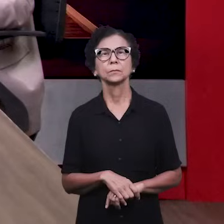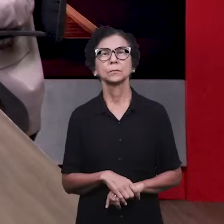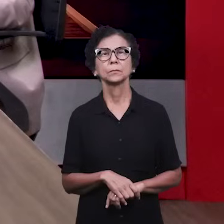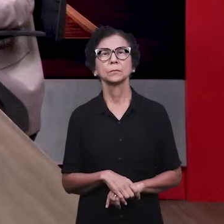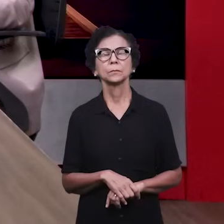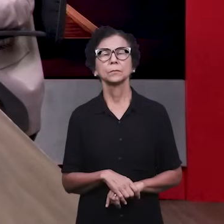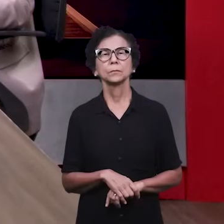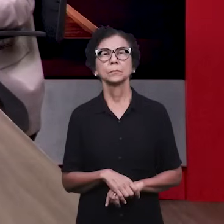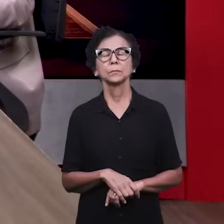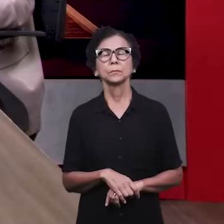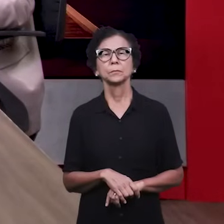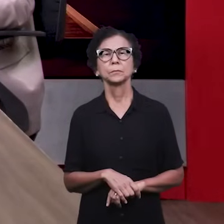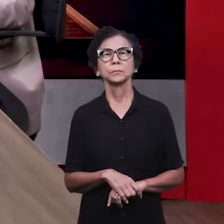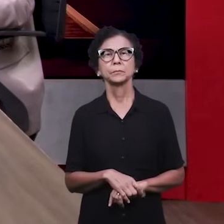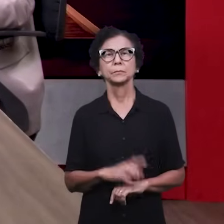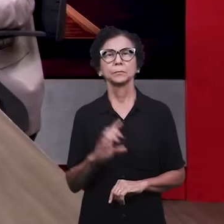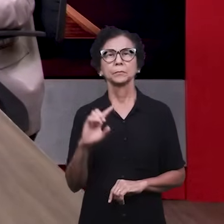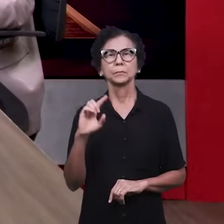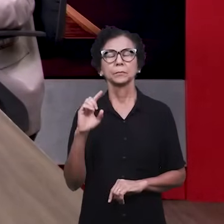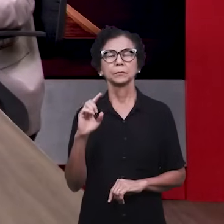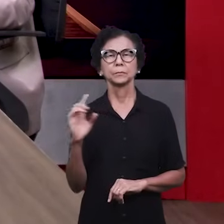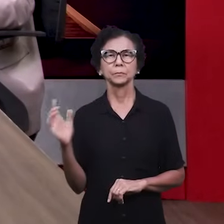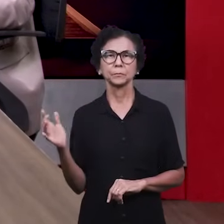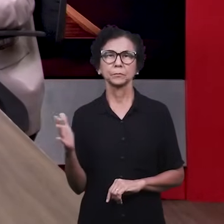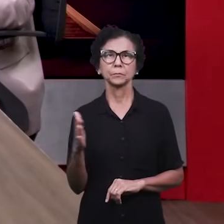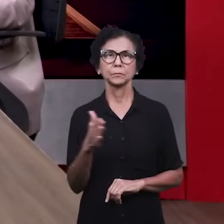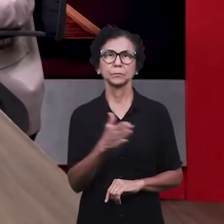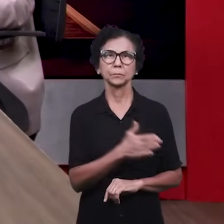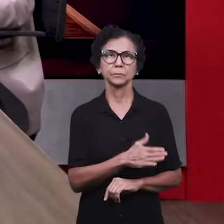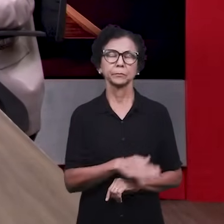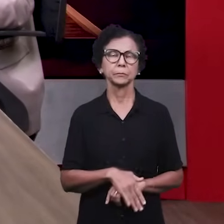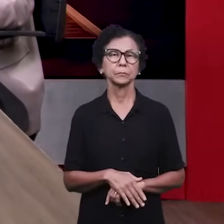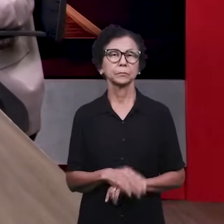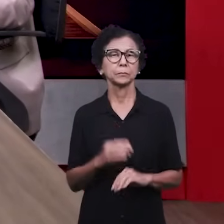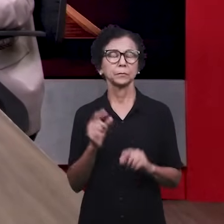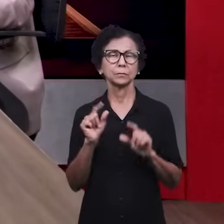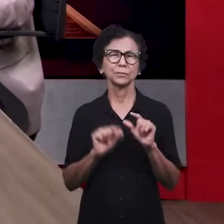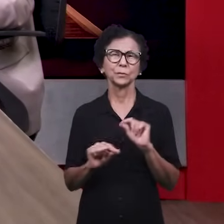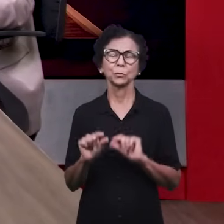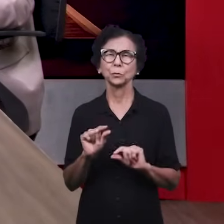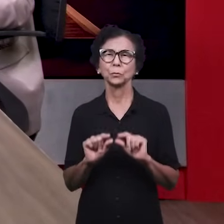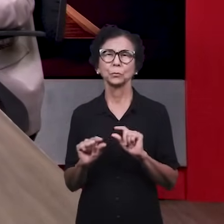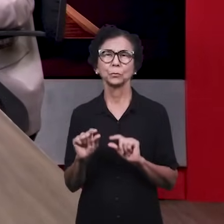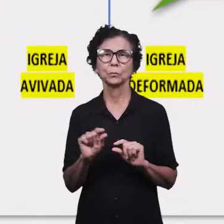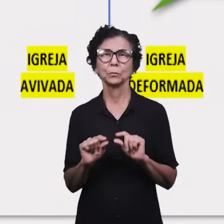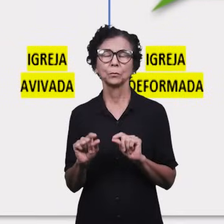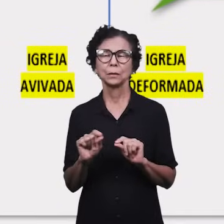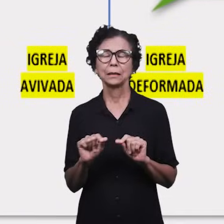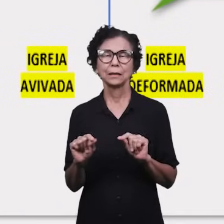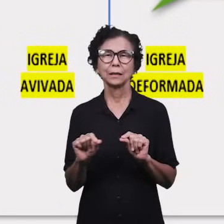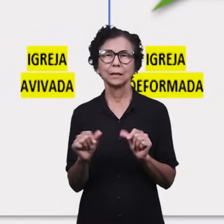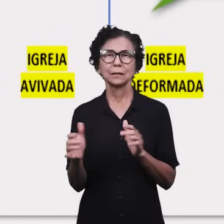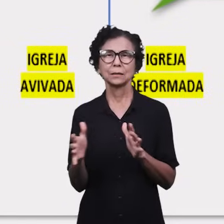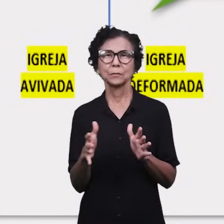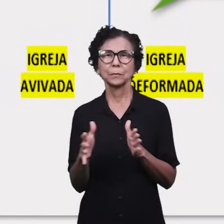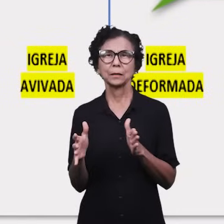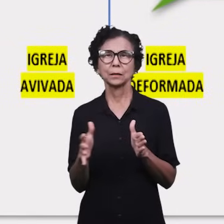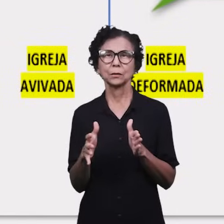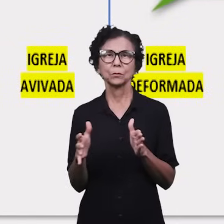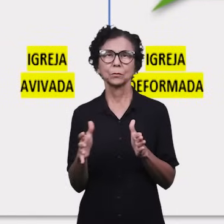chegar... Depois nós vamos chegar à conclusão lá. Primeiro, na era primitiva, era beneditina imperial, que foi essa parte da